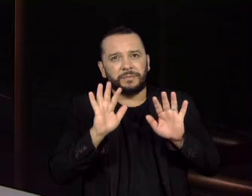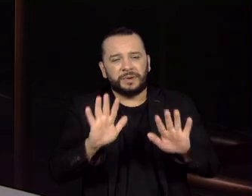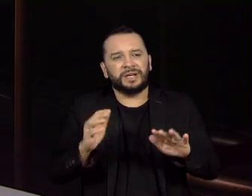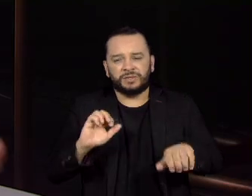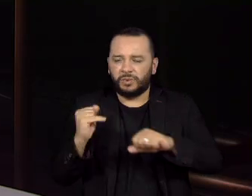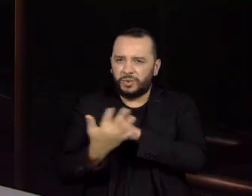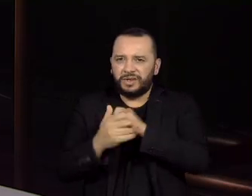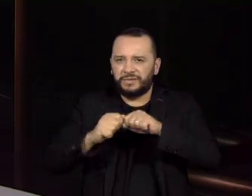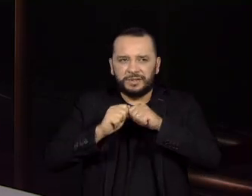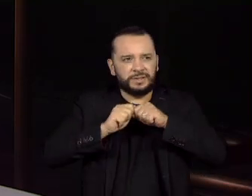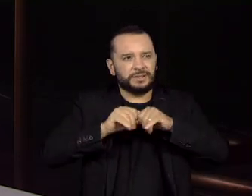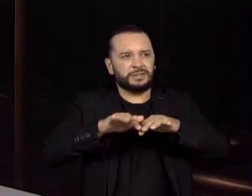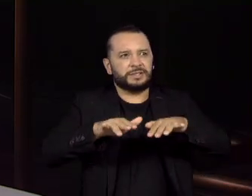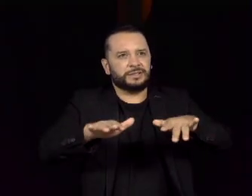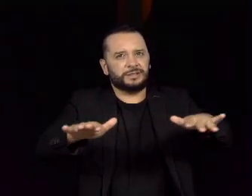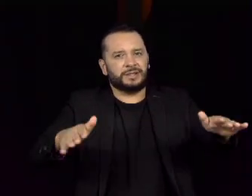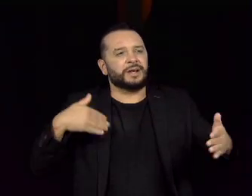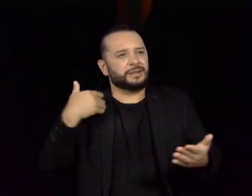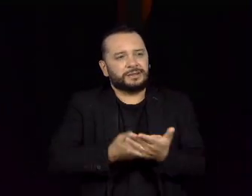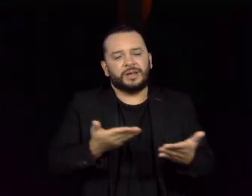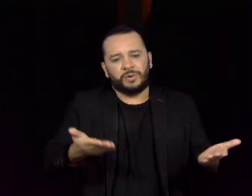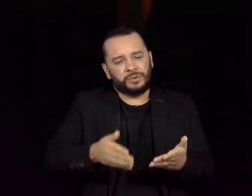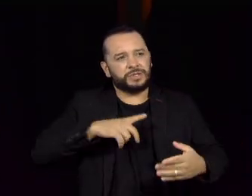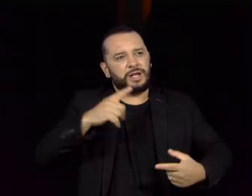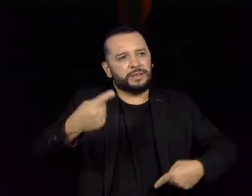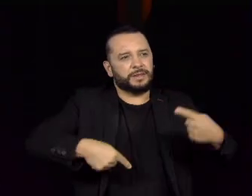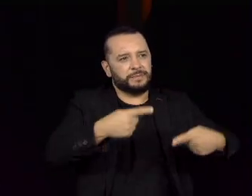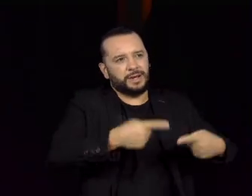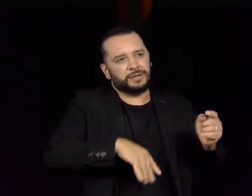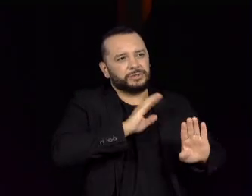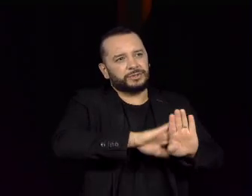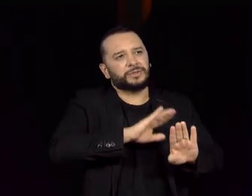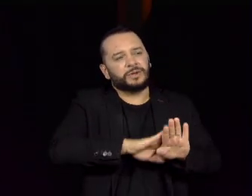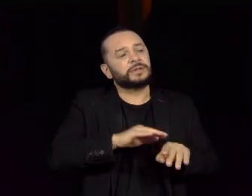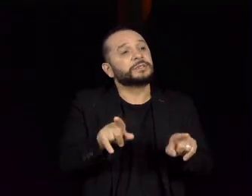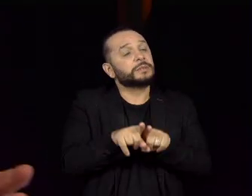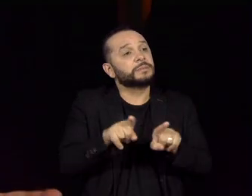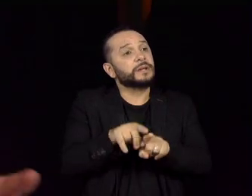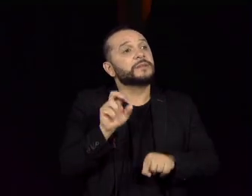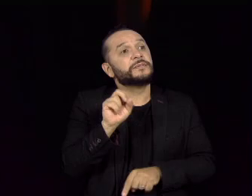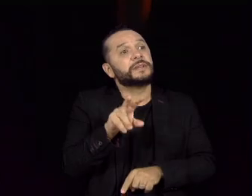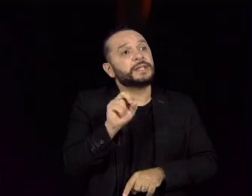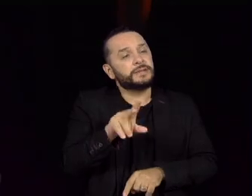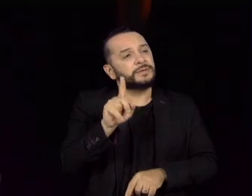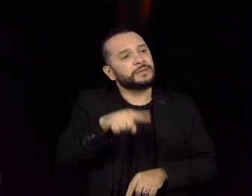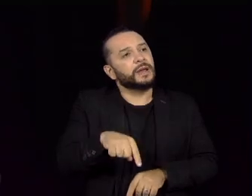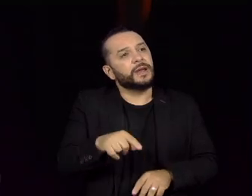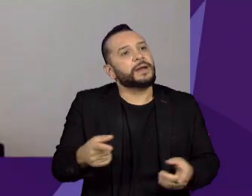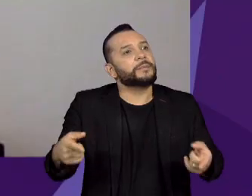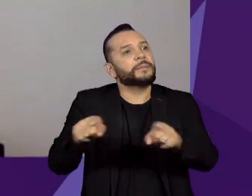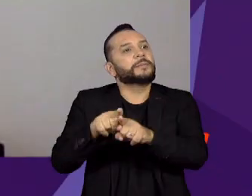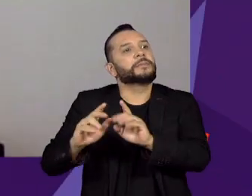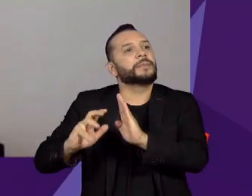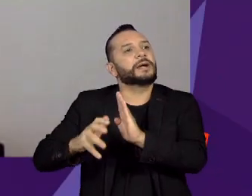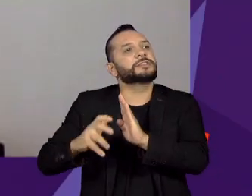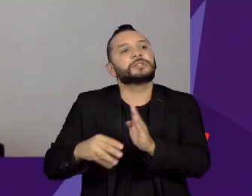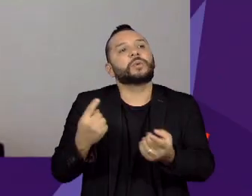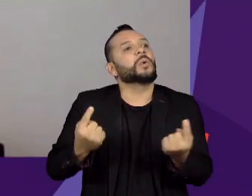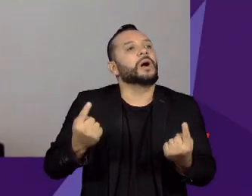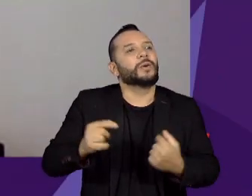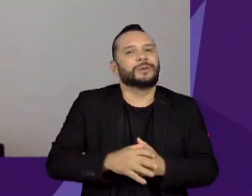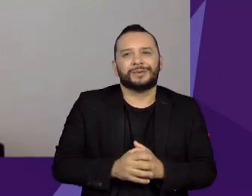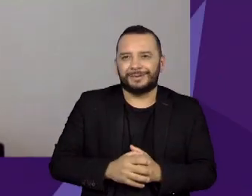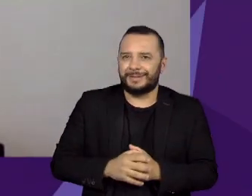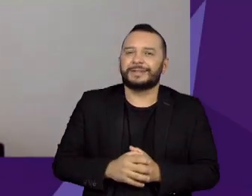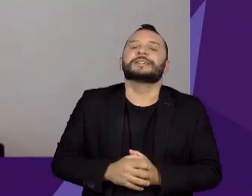até hoje é um debate ideológico. O vírus, ele é filiado a que partido? A